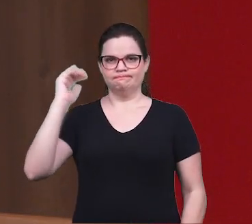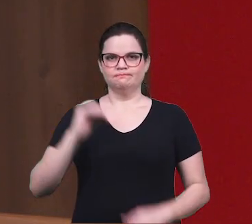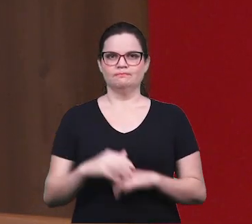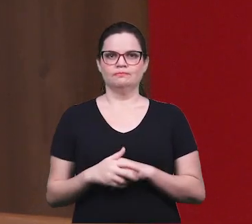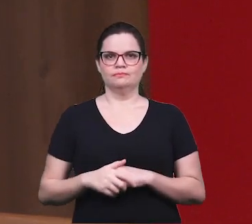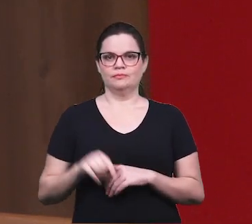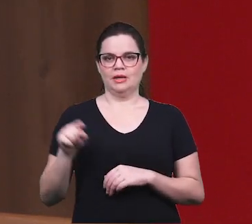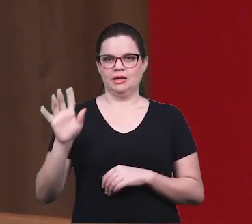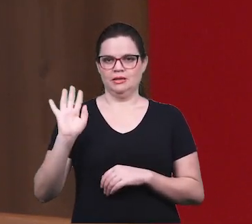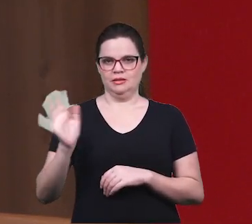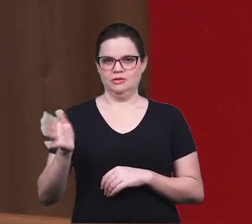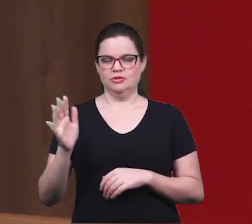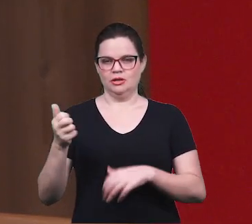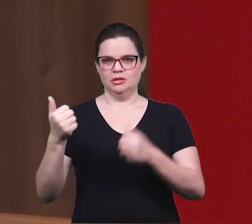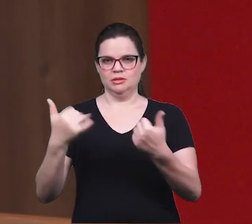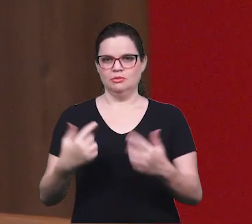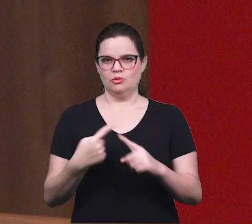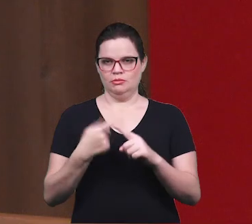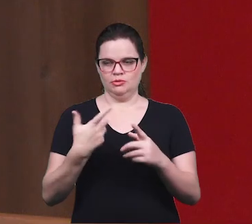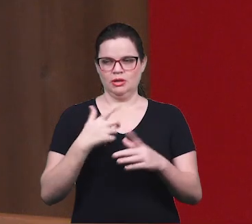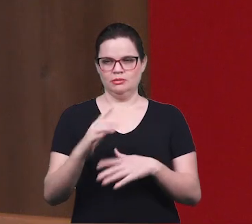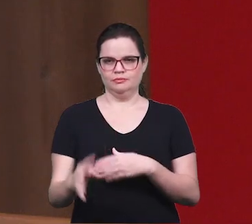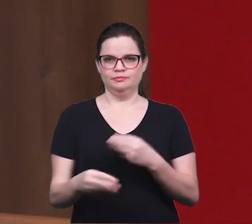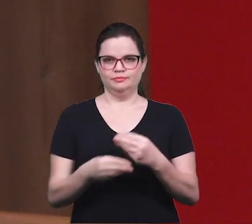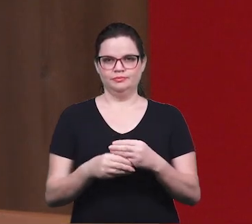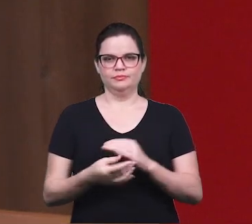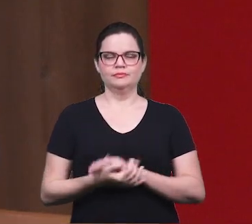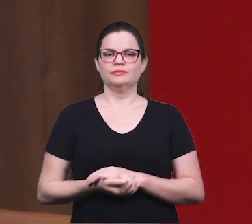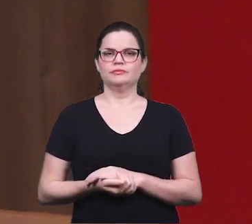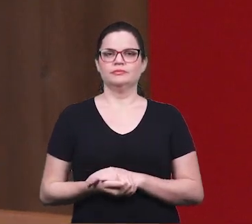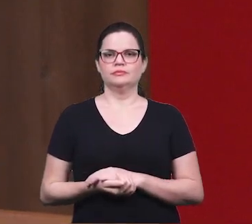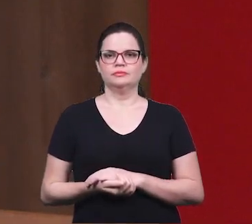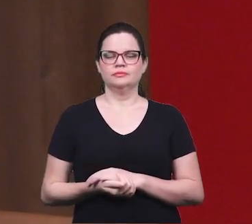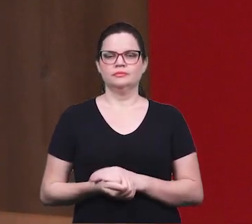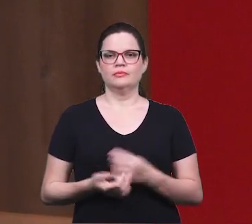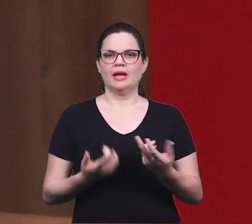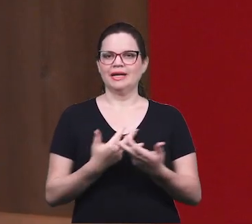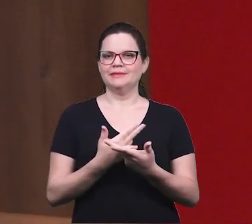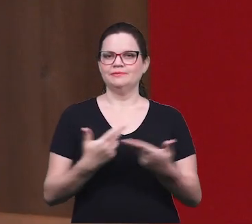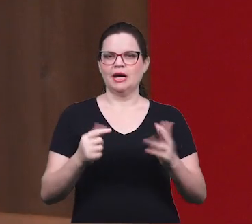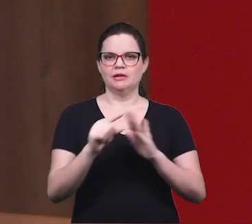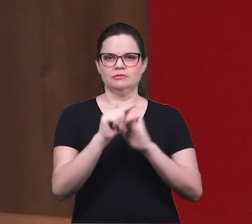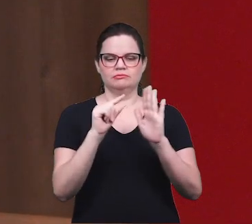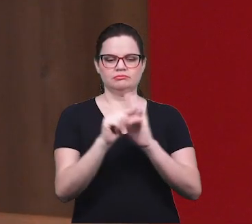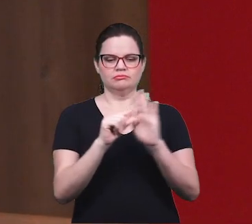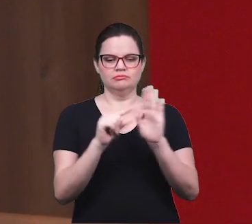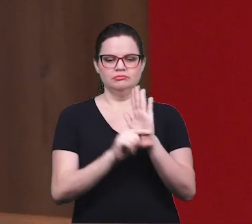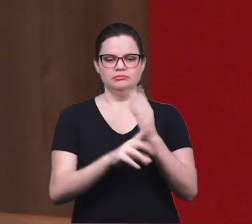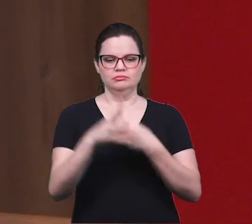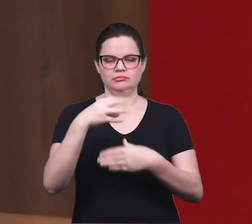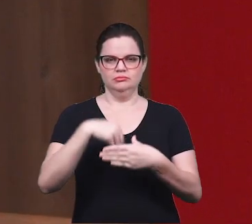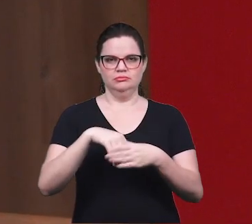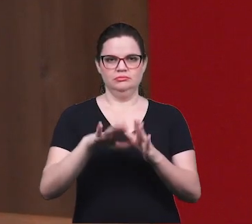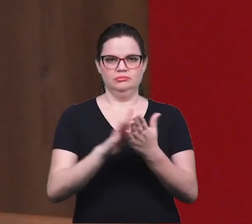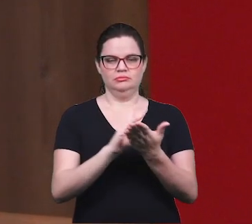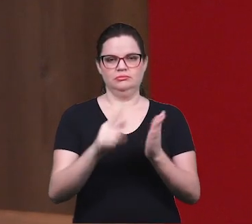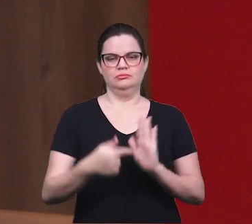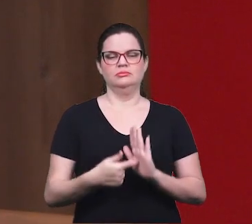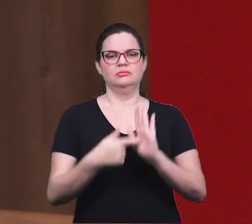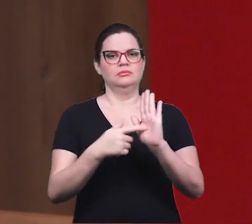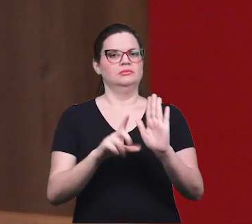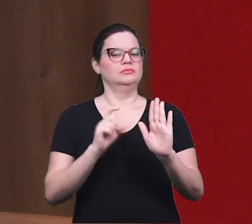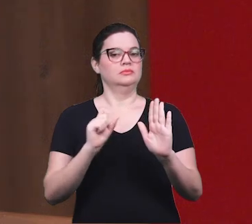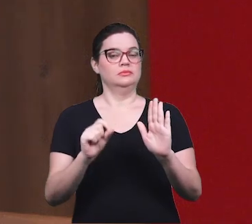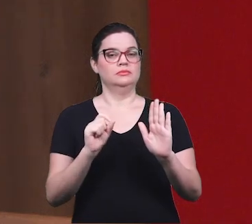ter falado, vou fazer mais um comentário. Em várias partes da Bíblia, o Senhor diz